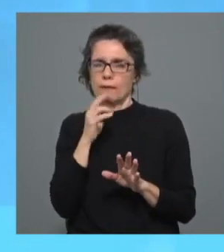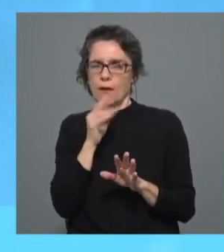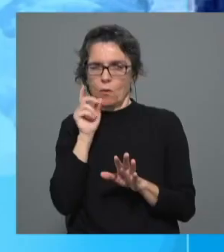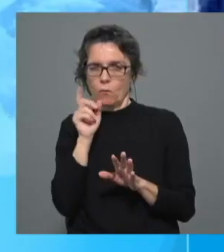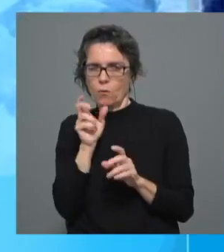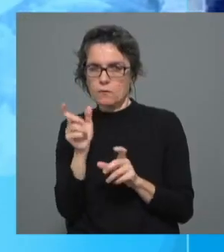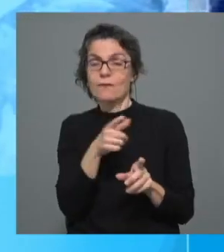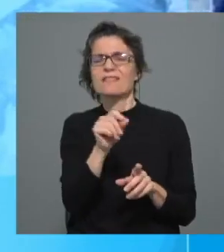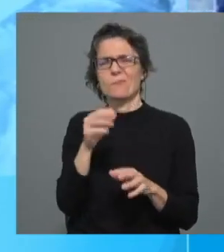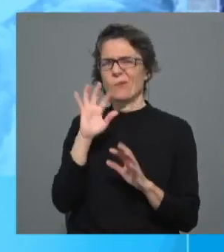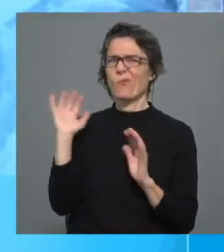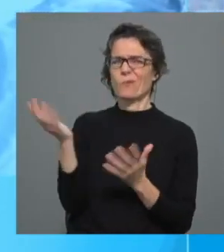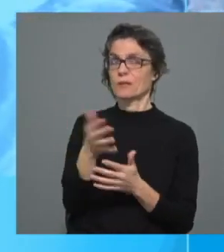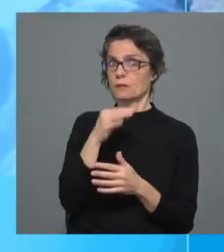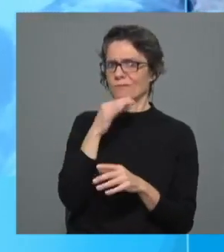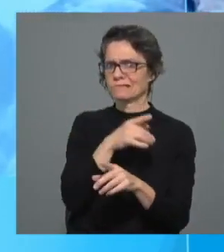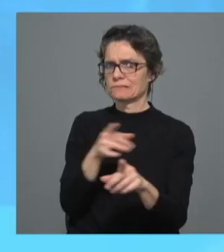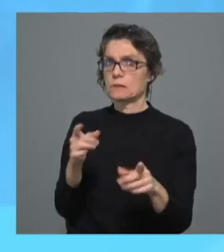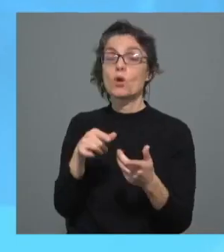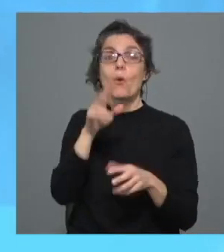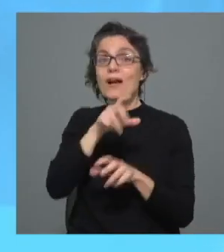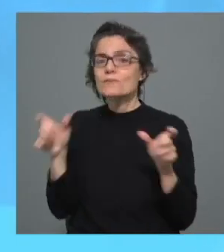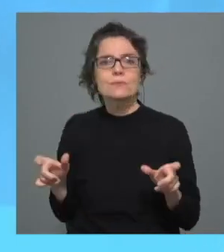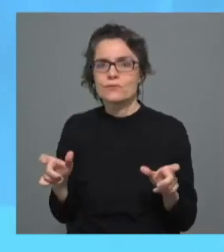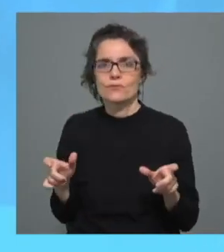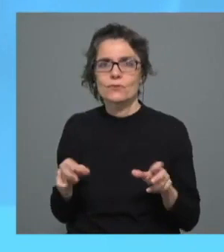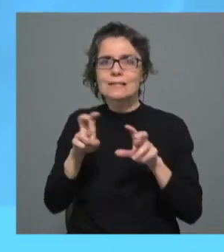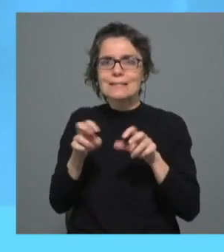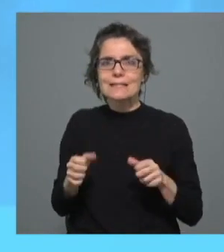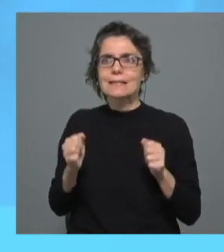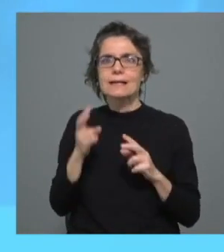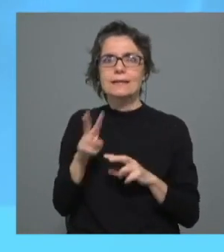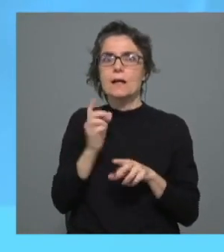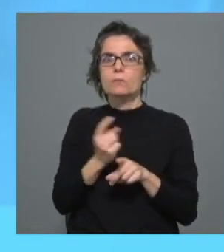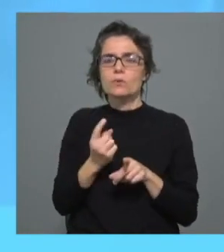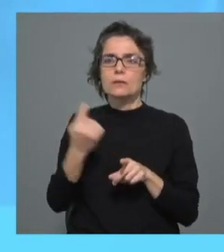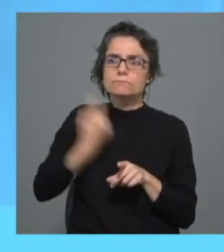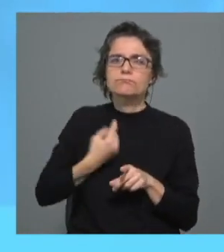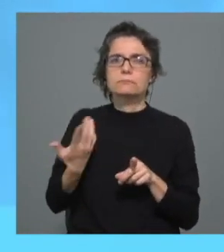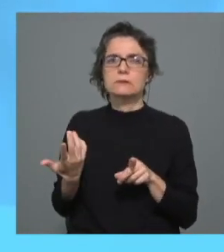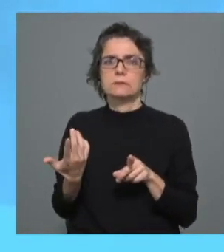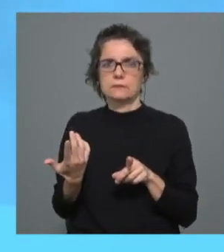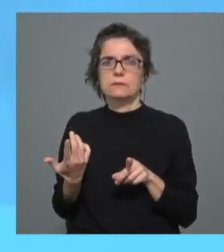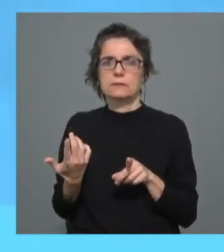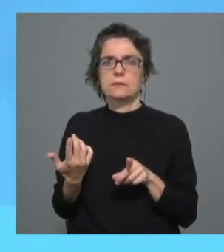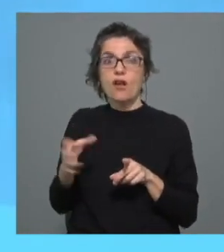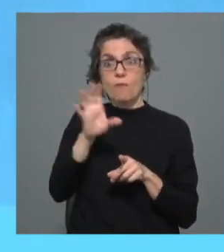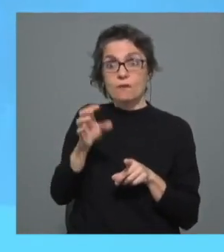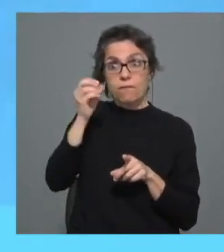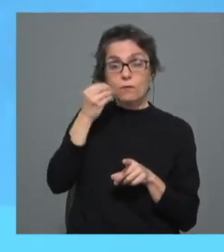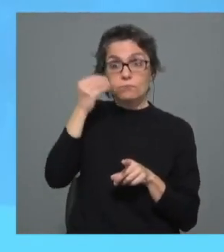frio, parecia. Não, as pessoas estavam ali porque não podiam deixar de estar. Aquilo era uma fórmula própria,